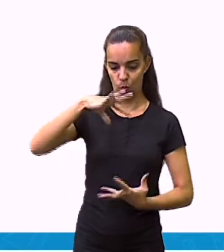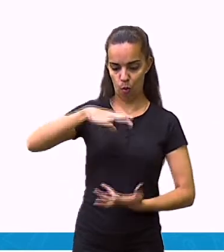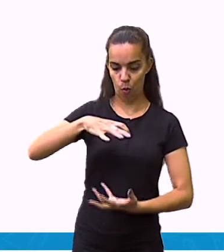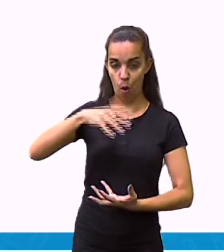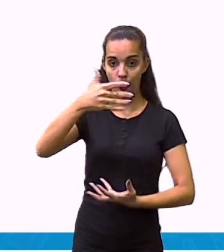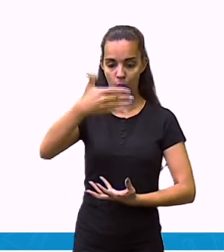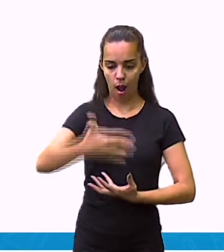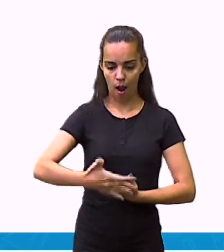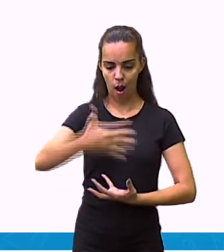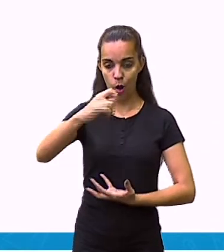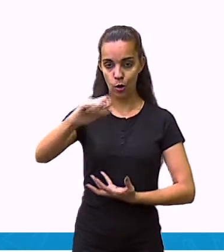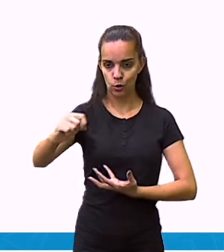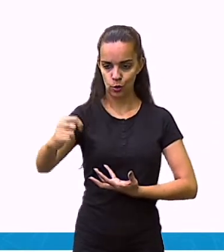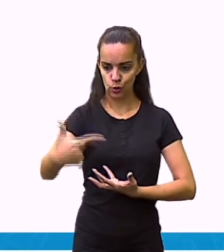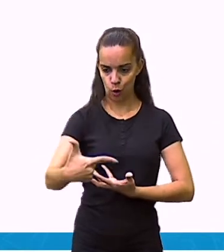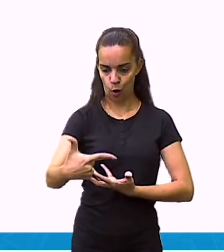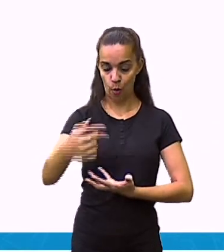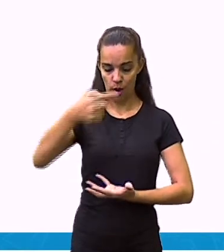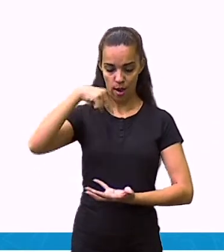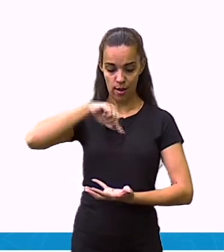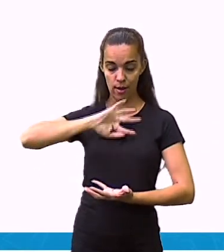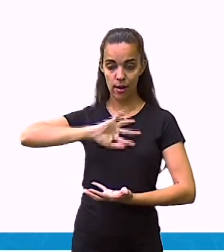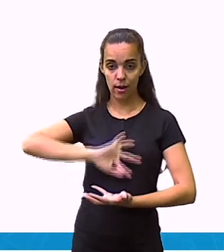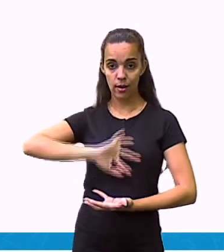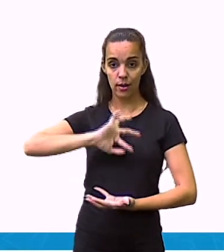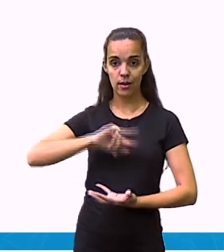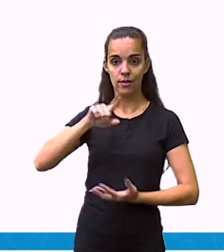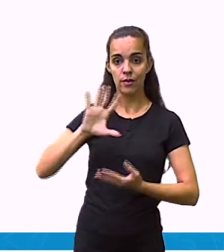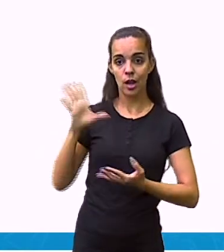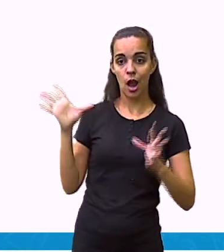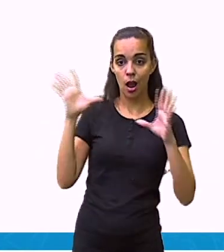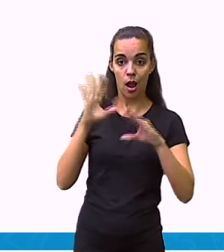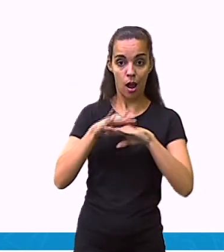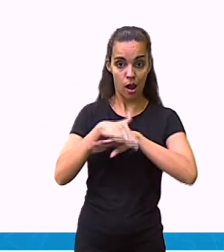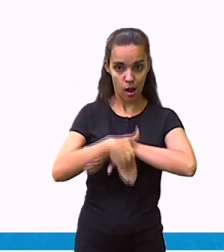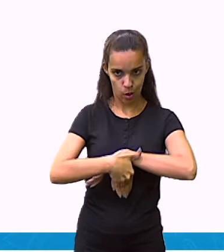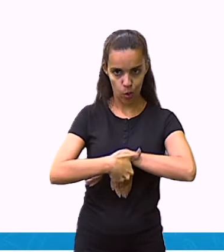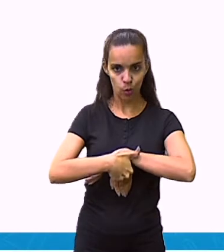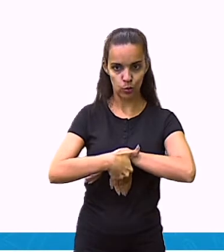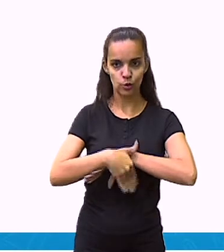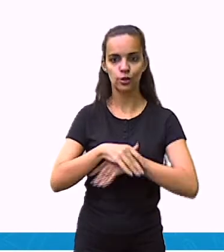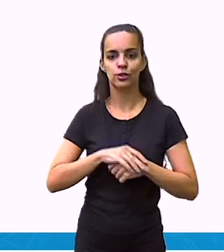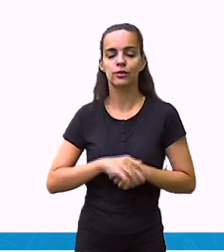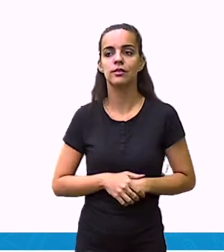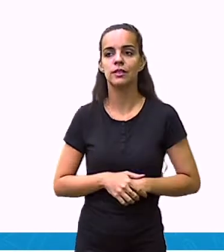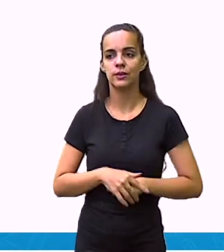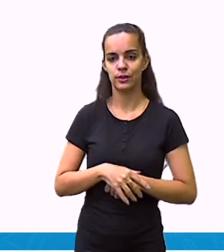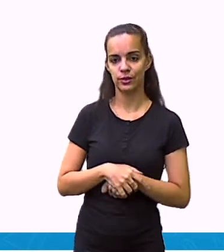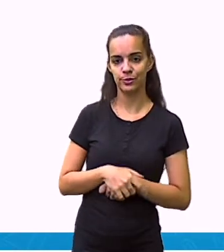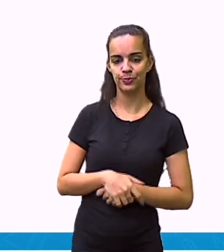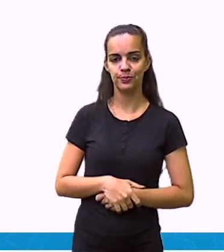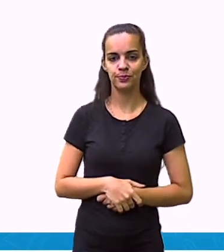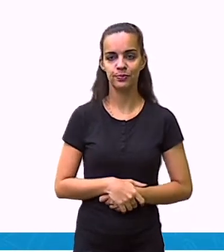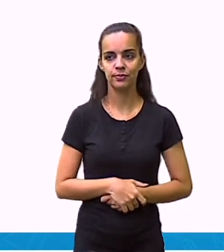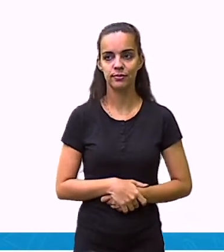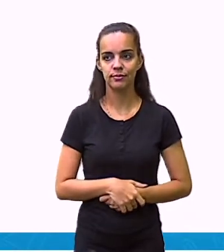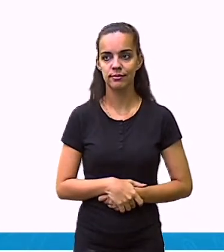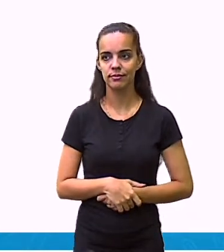a oeste, a ausência dos raios solares, e, contudo, teremos a